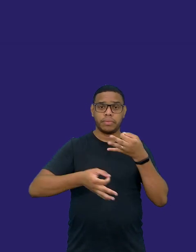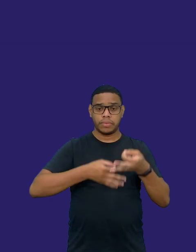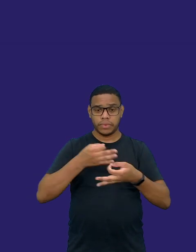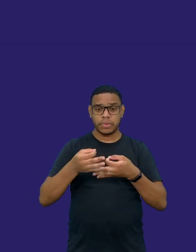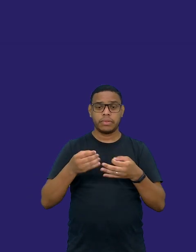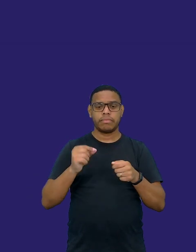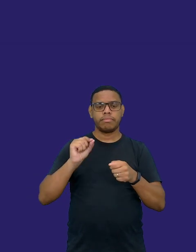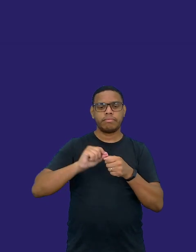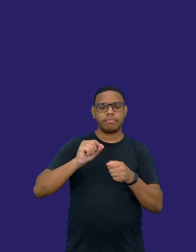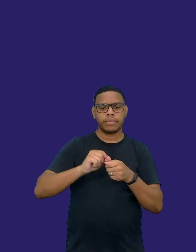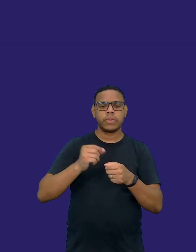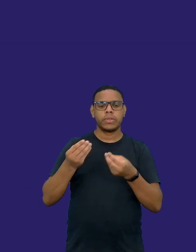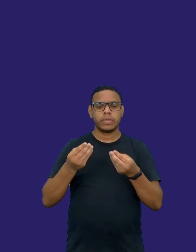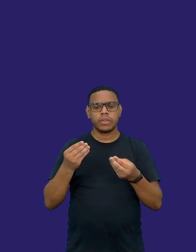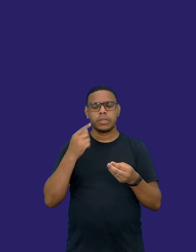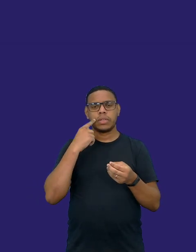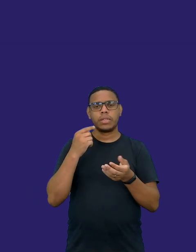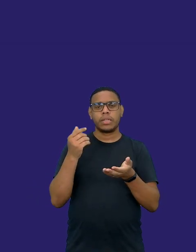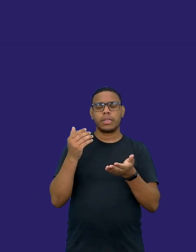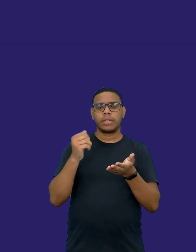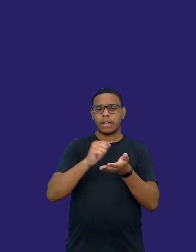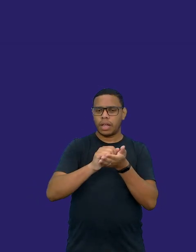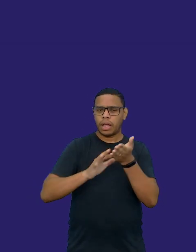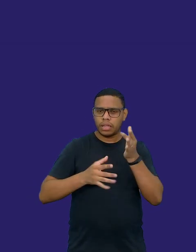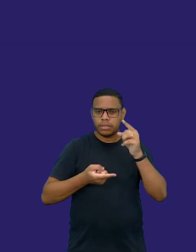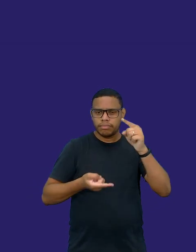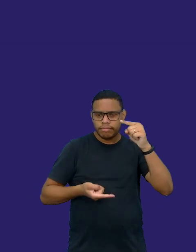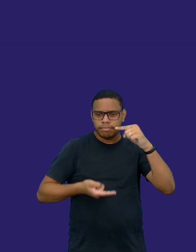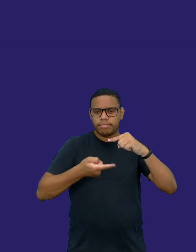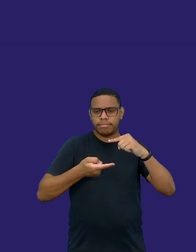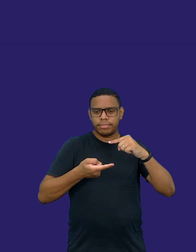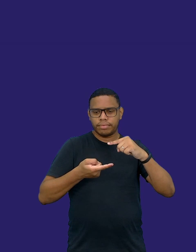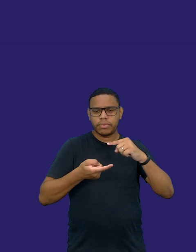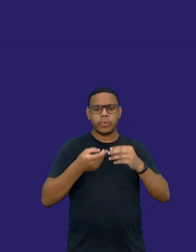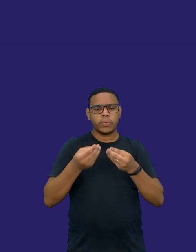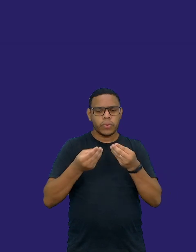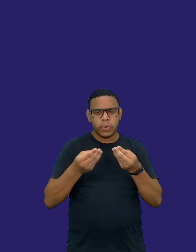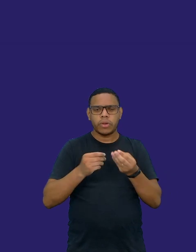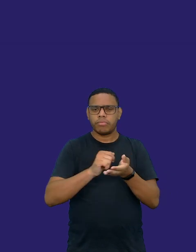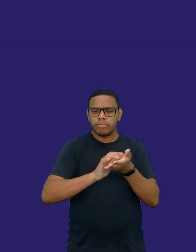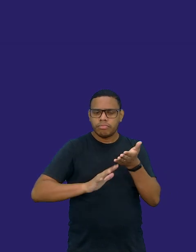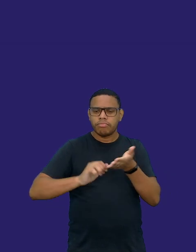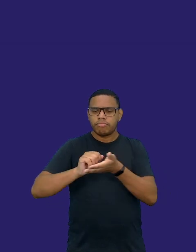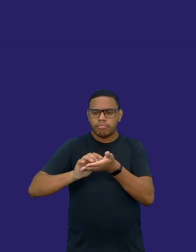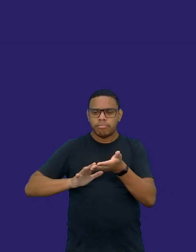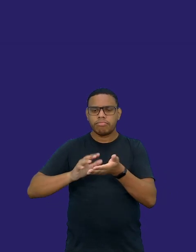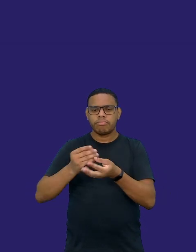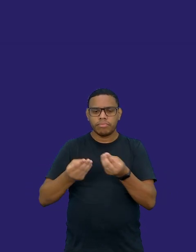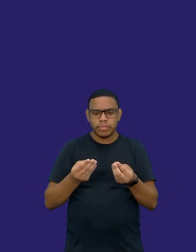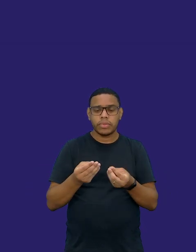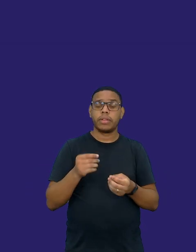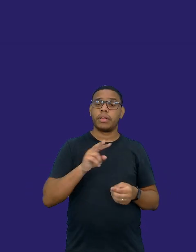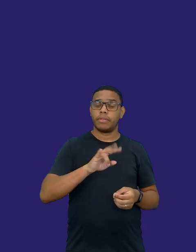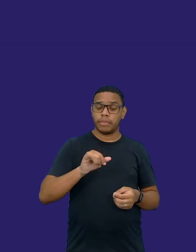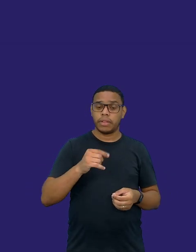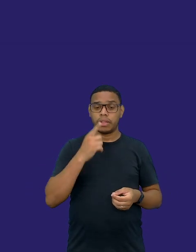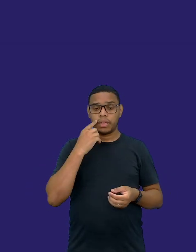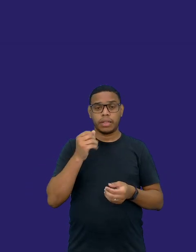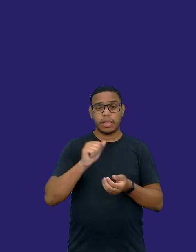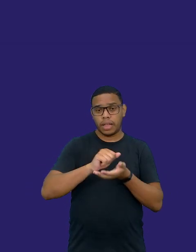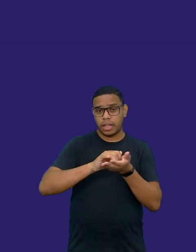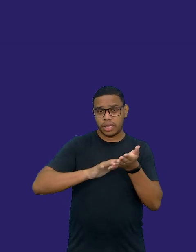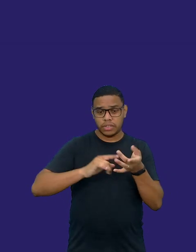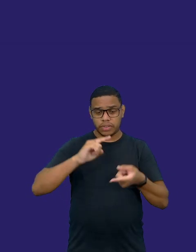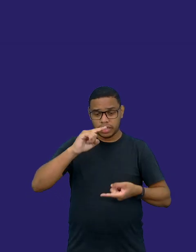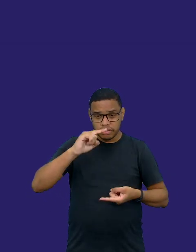de realização das mini lições contidas nas experiências. Silene, aonde vai entrar essa mini lição